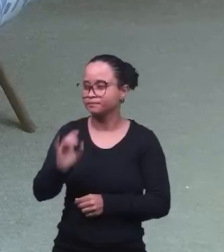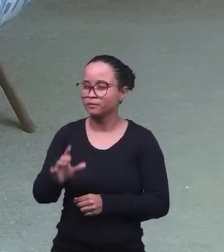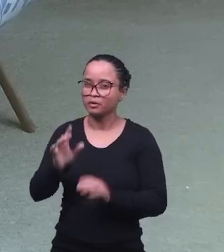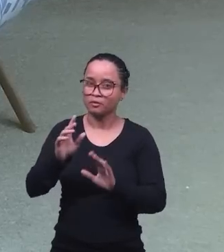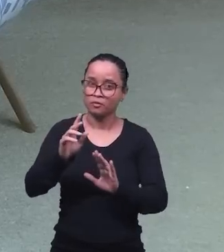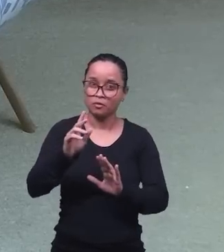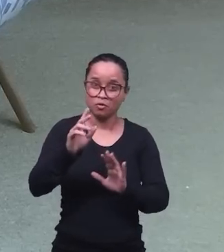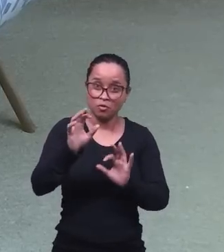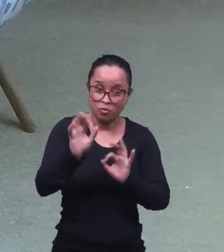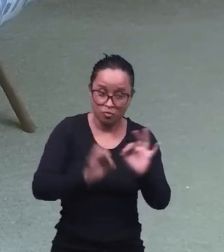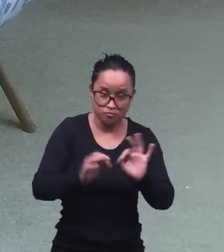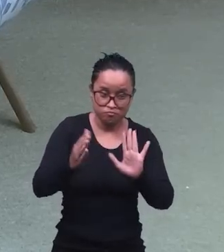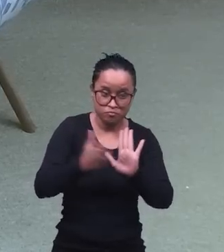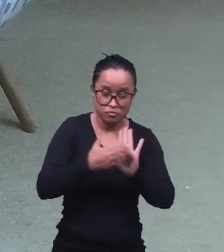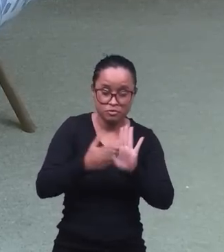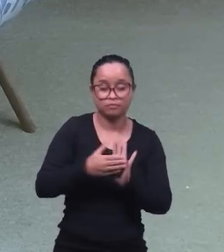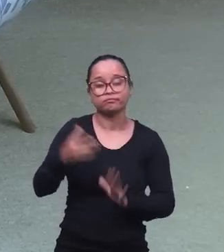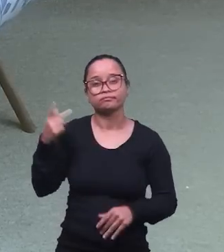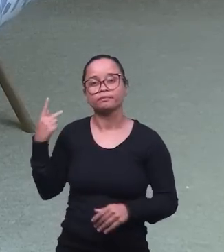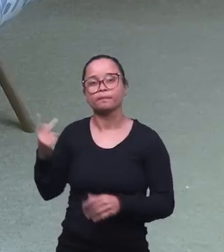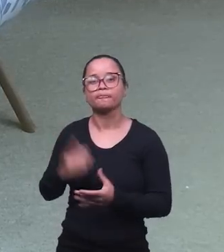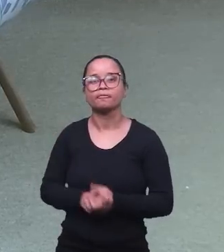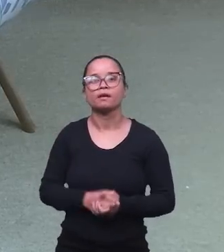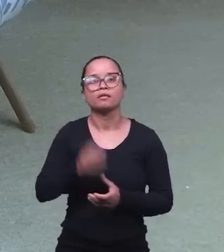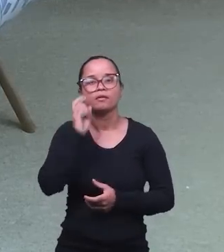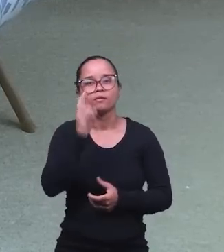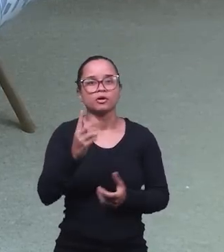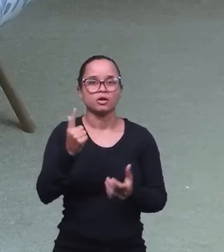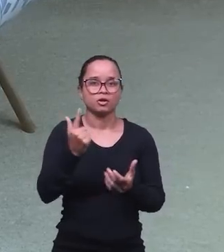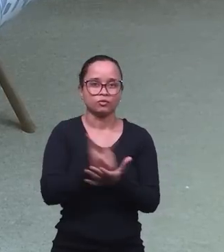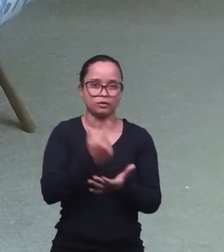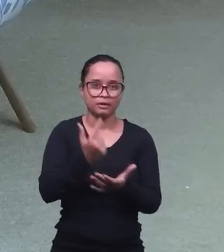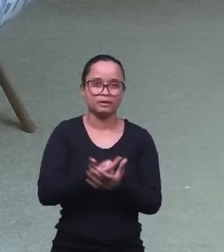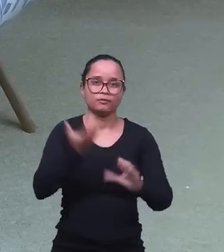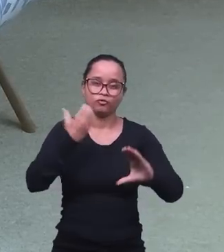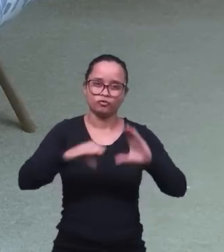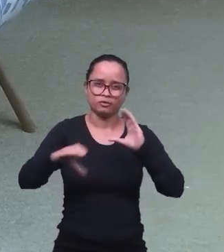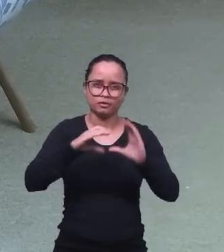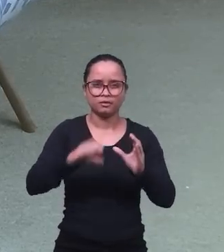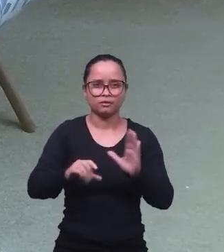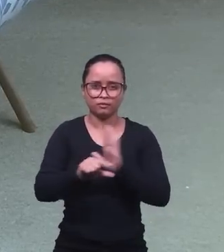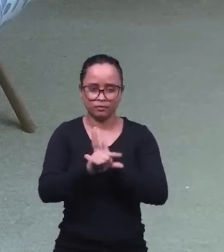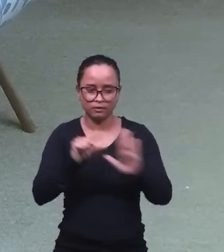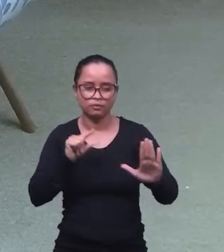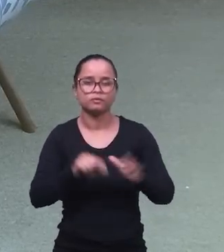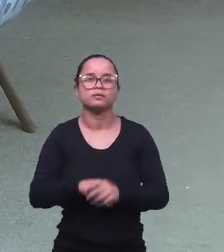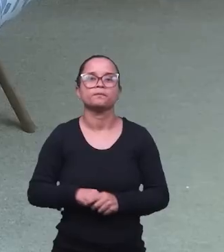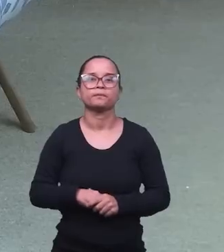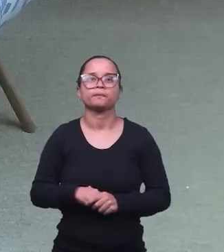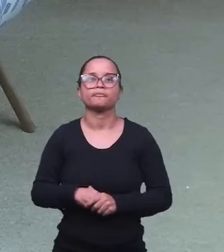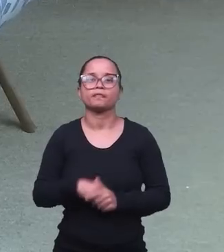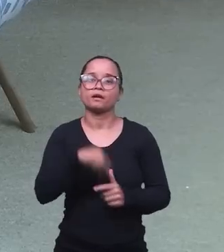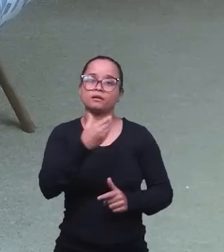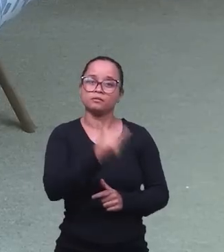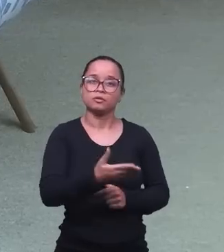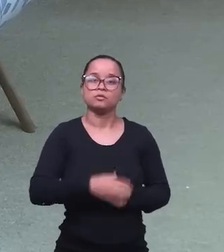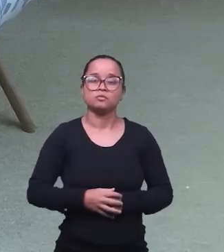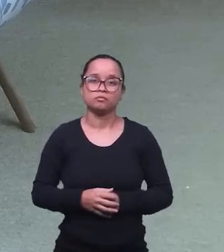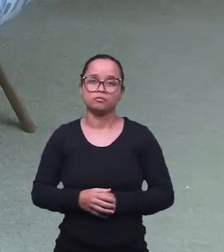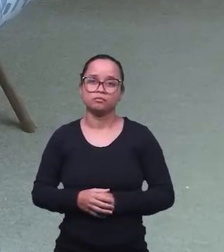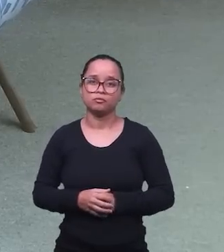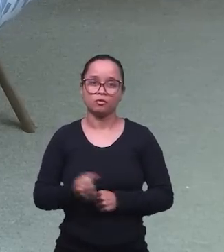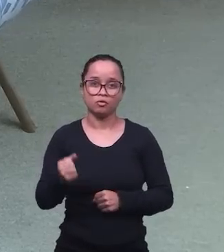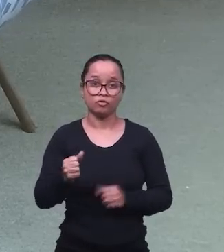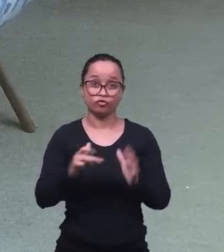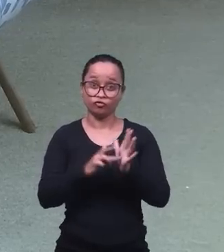seu projeto. Nós vemos que no livro de Cantares, nesse versículo, o companheiro abordou o ministério do